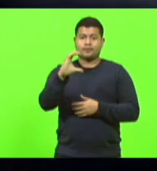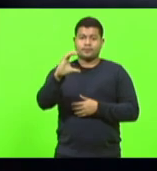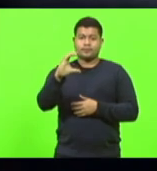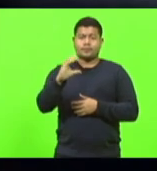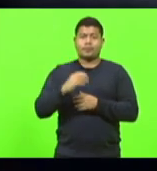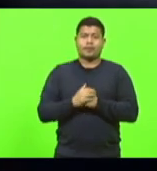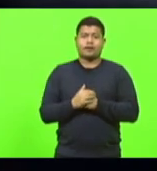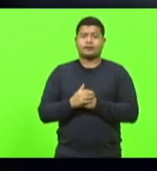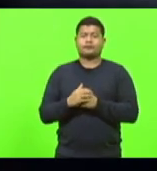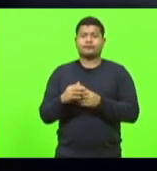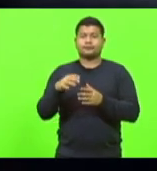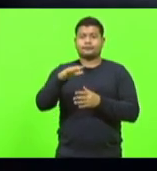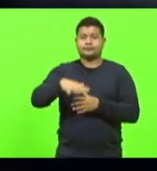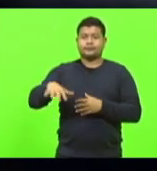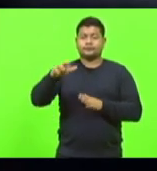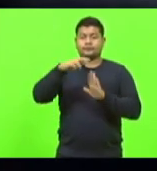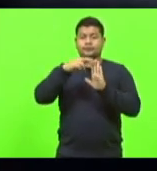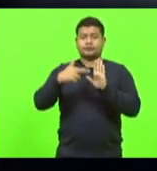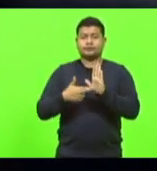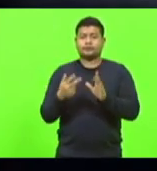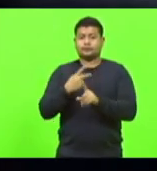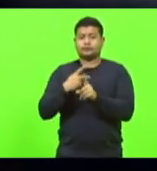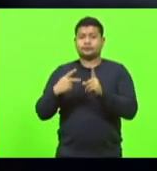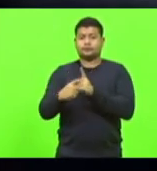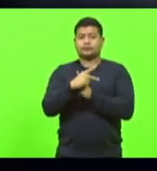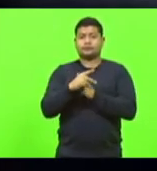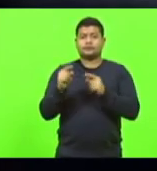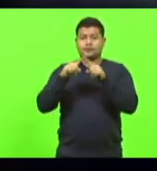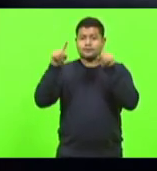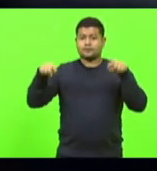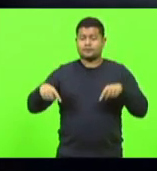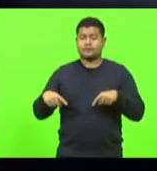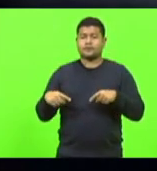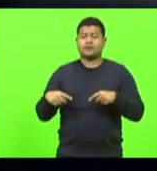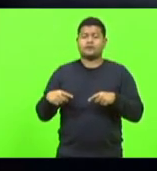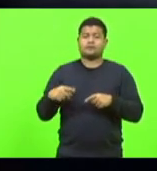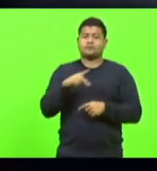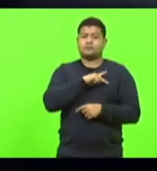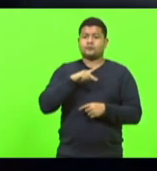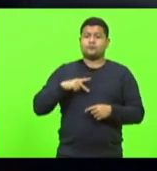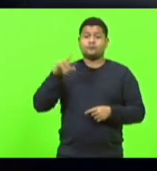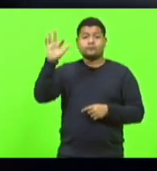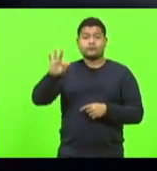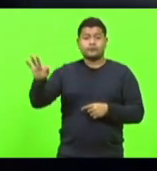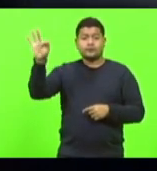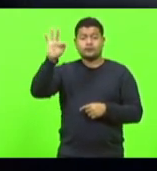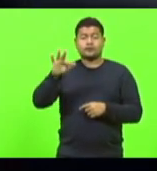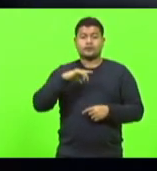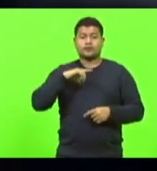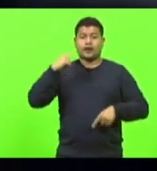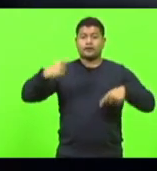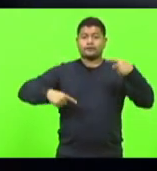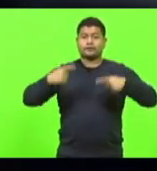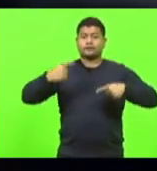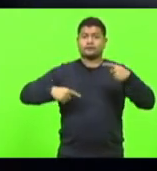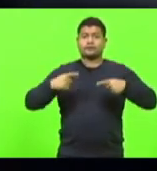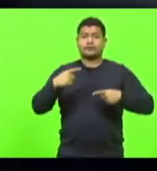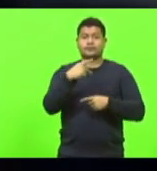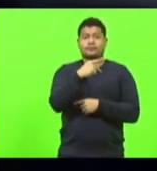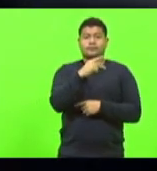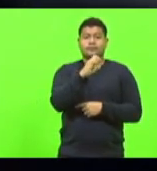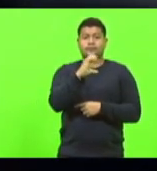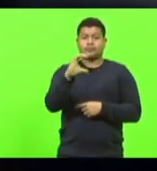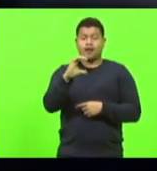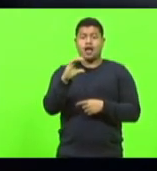abrangeu o regime geral da Previdência e os servidores públicos federais hoje a discussão inclusive de uma PEC